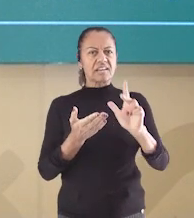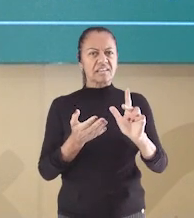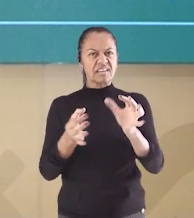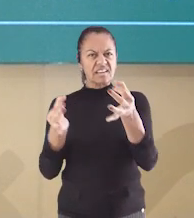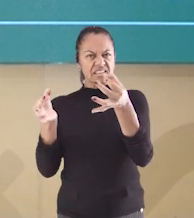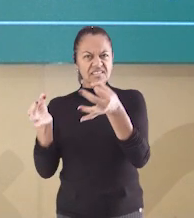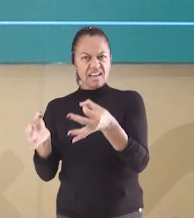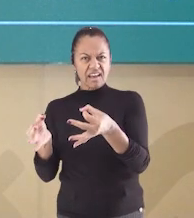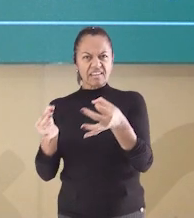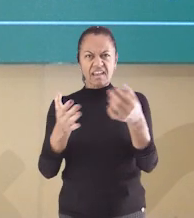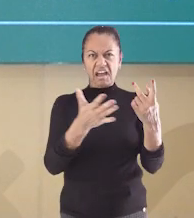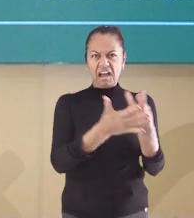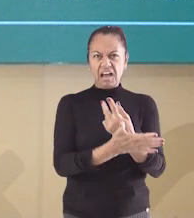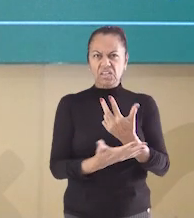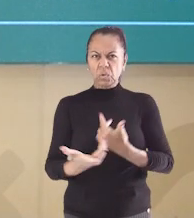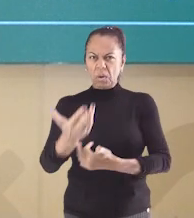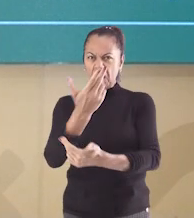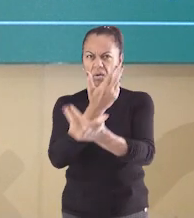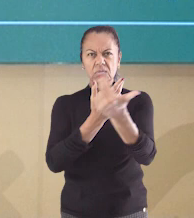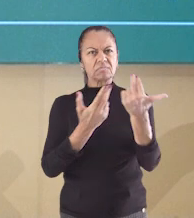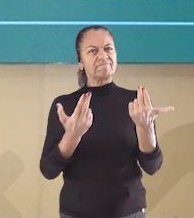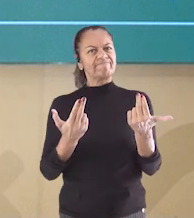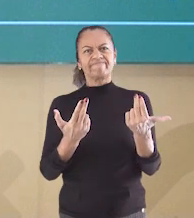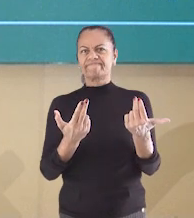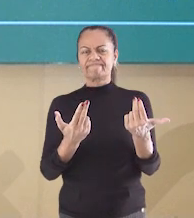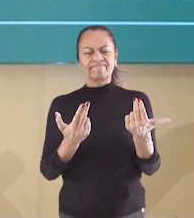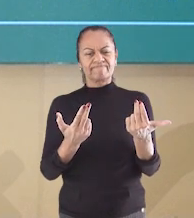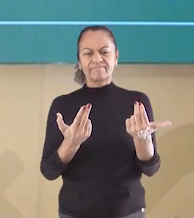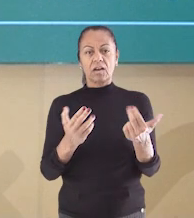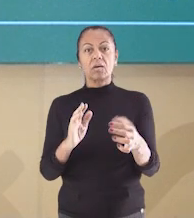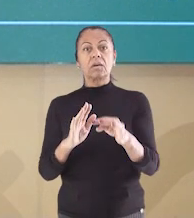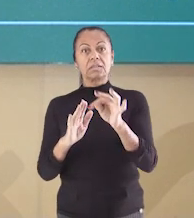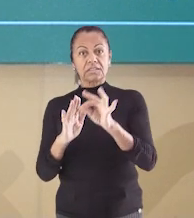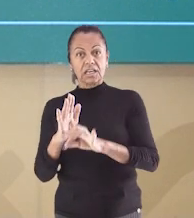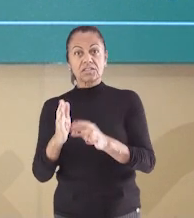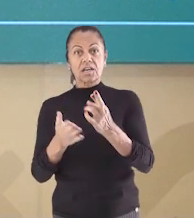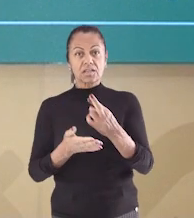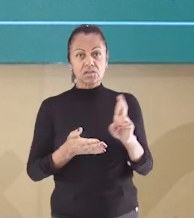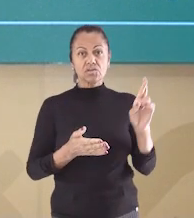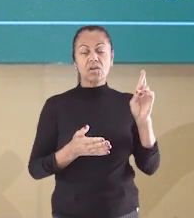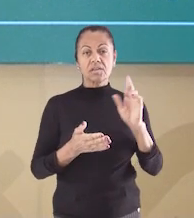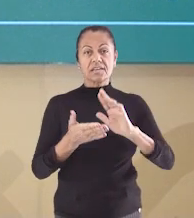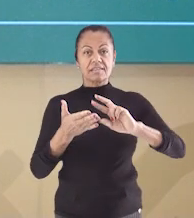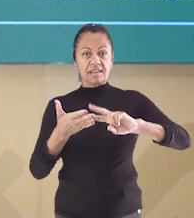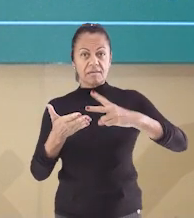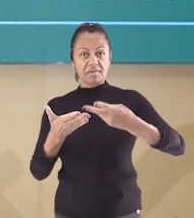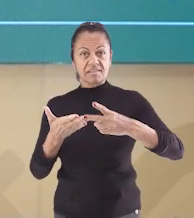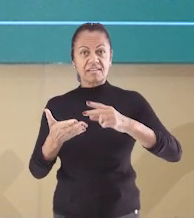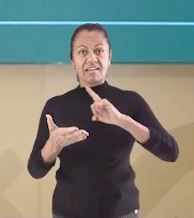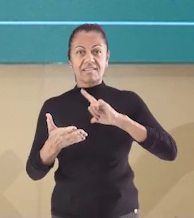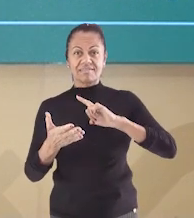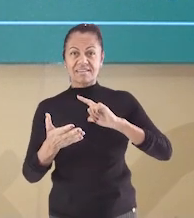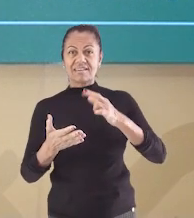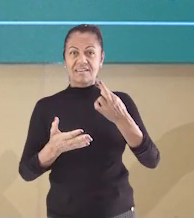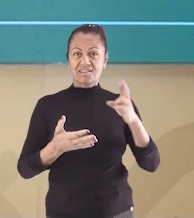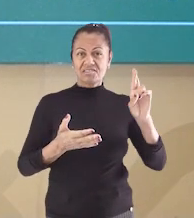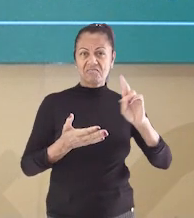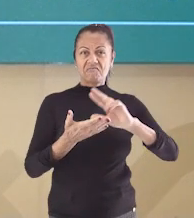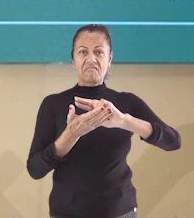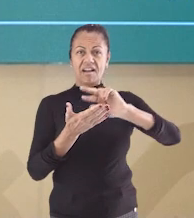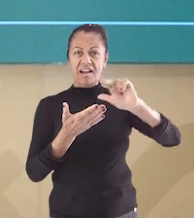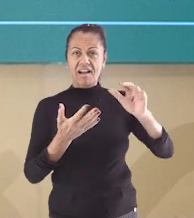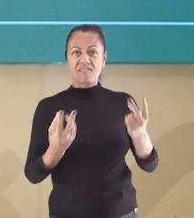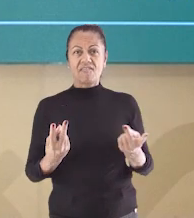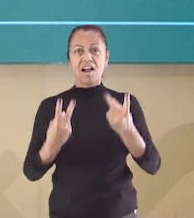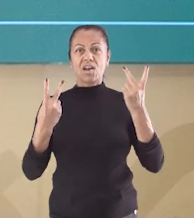errado não são iguais para todos. Textos religiosos e a sua interpretação. E diversas